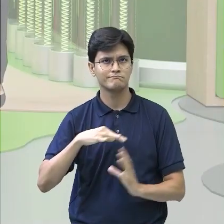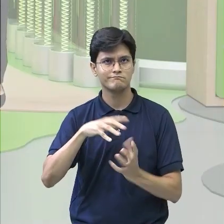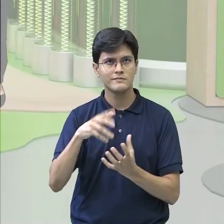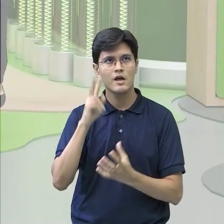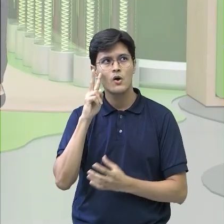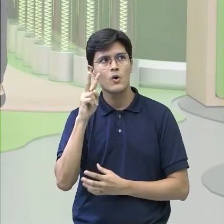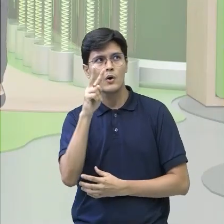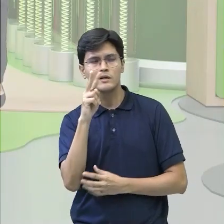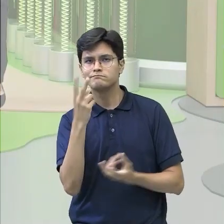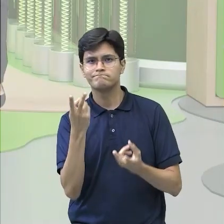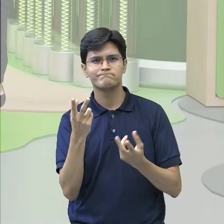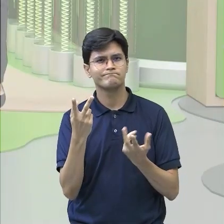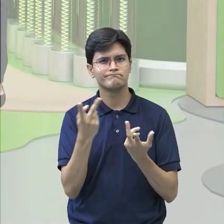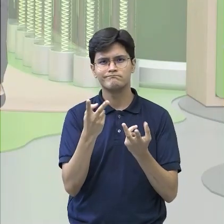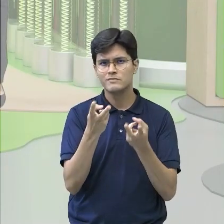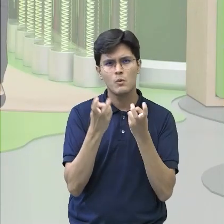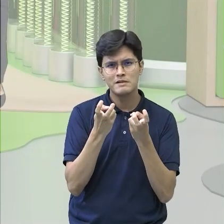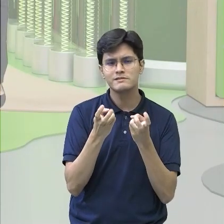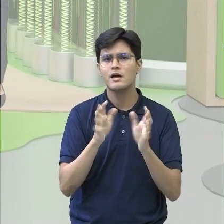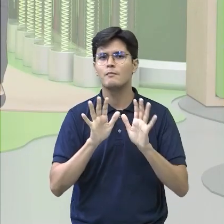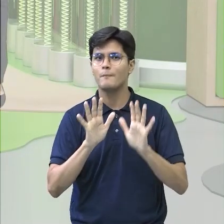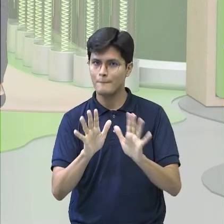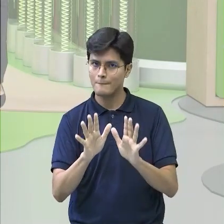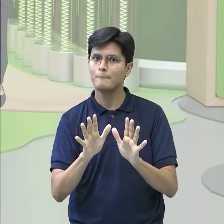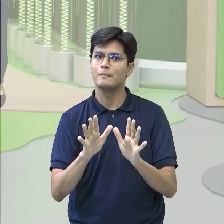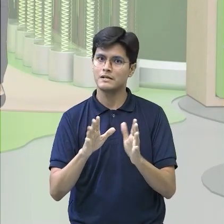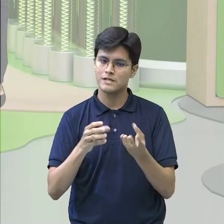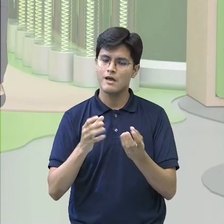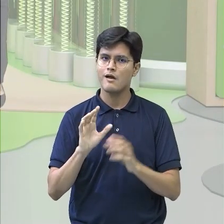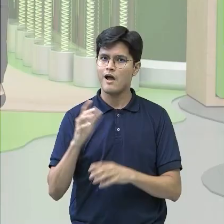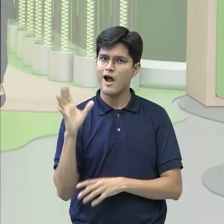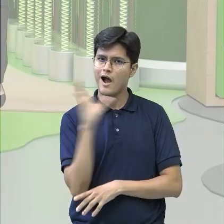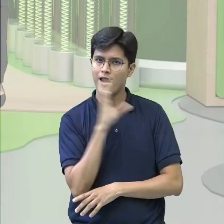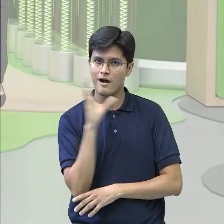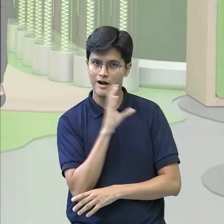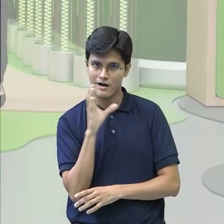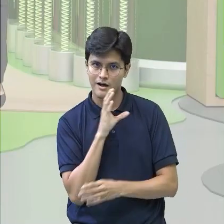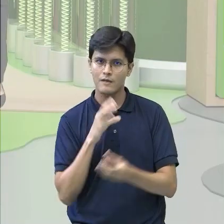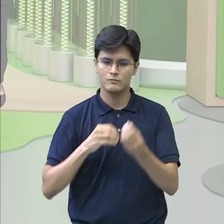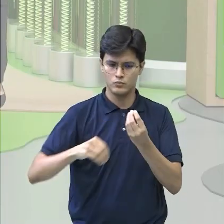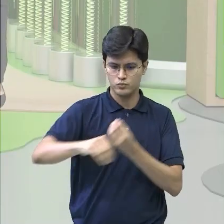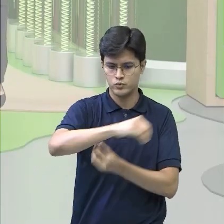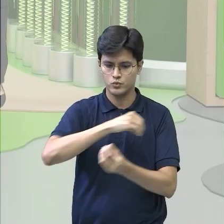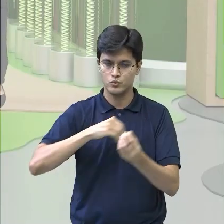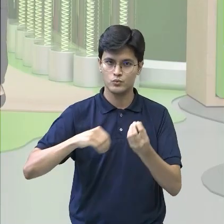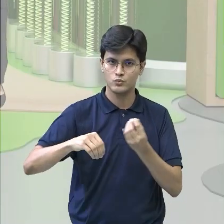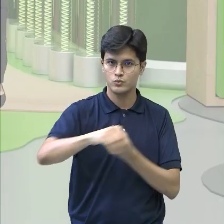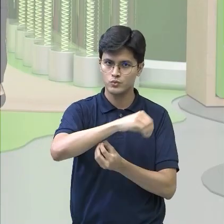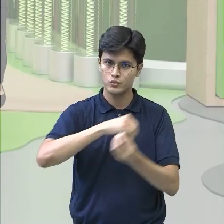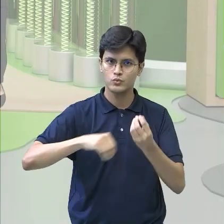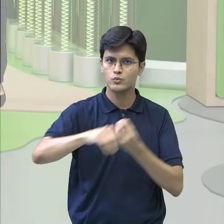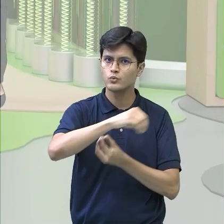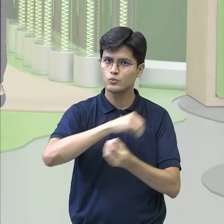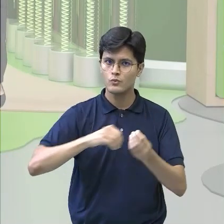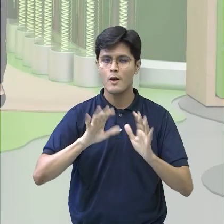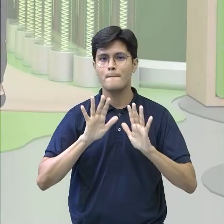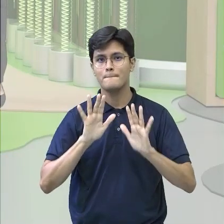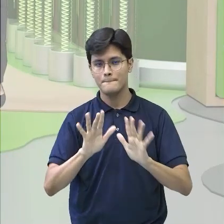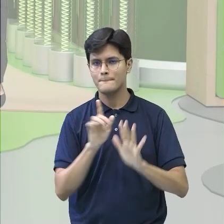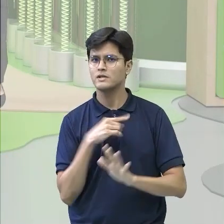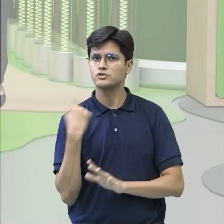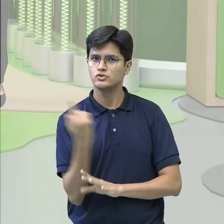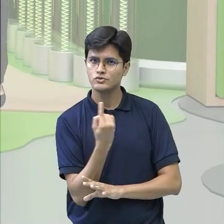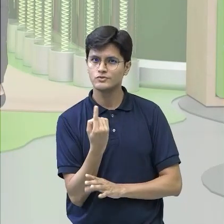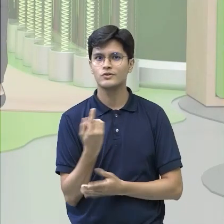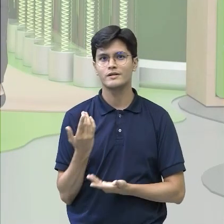movimentando muito rápido, tá? Mas como nós estamos aqui dentro desse planeta, né? Nós habitamos aqui desde que